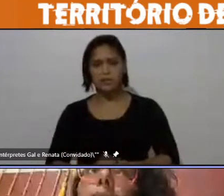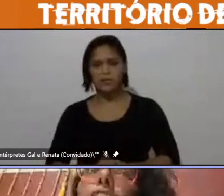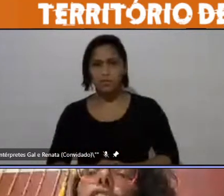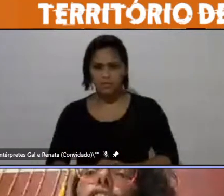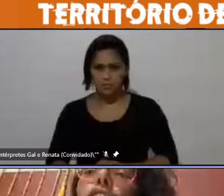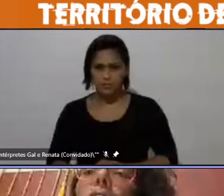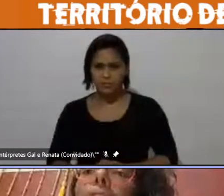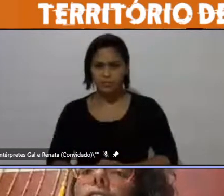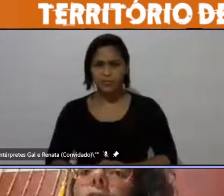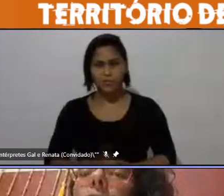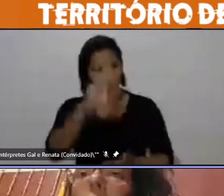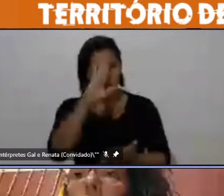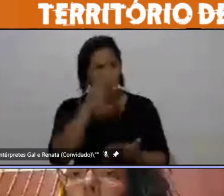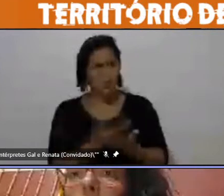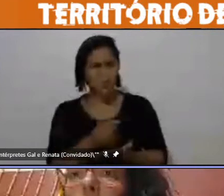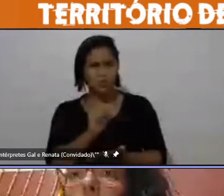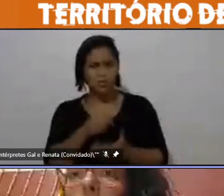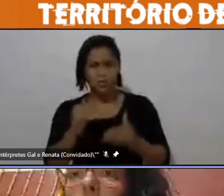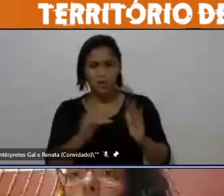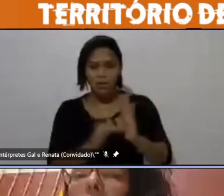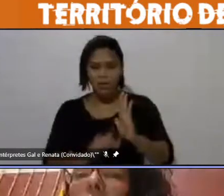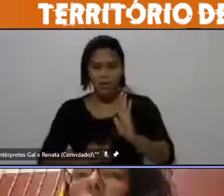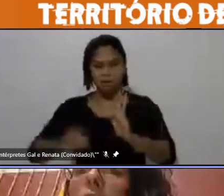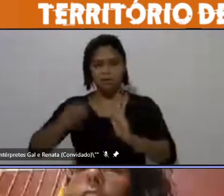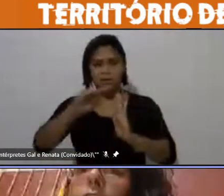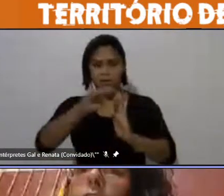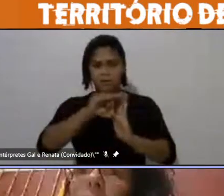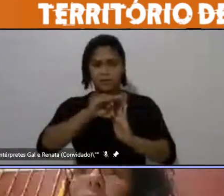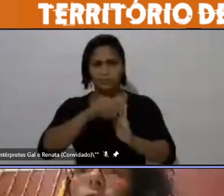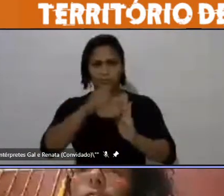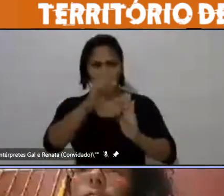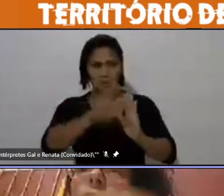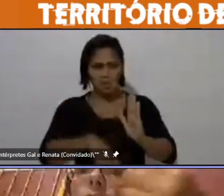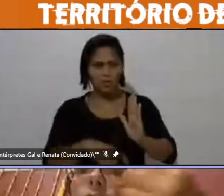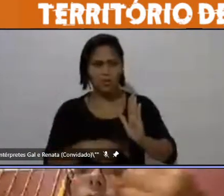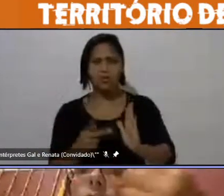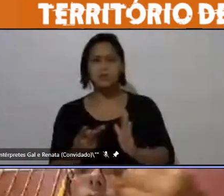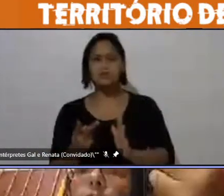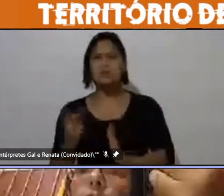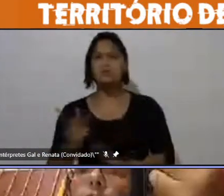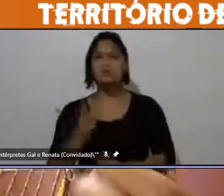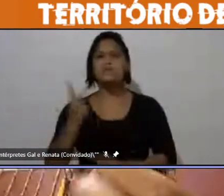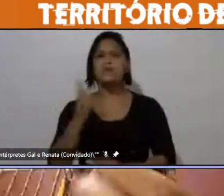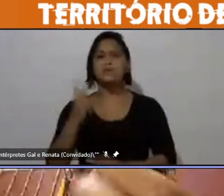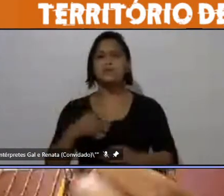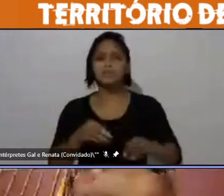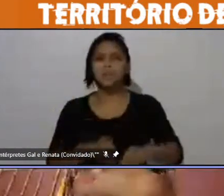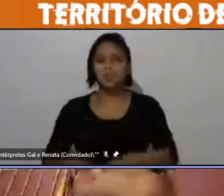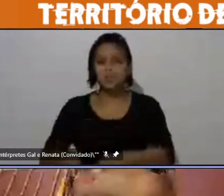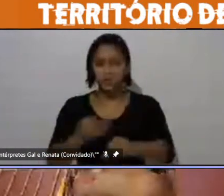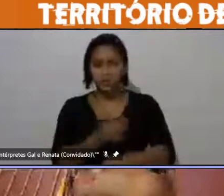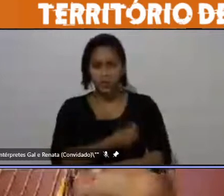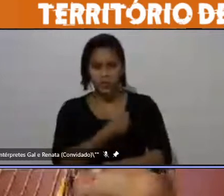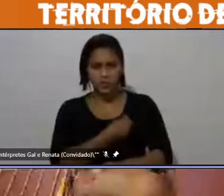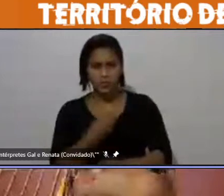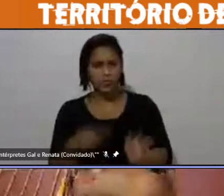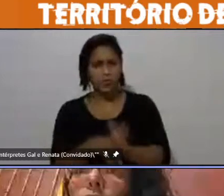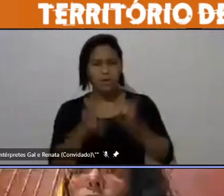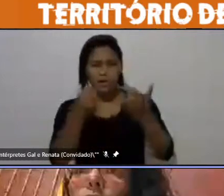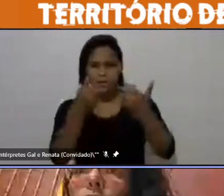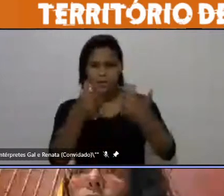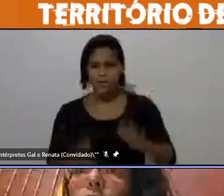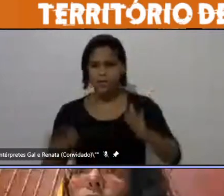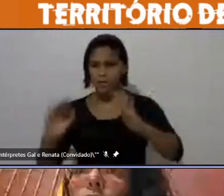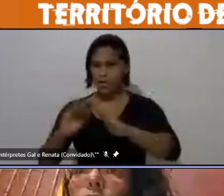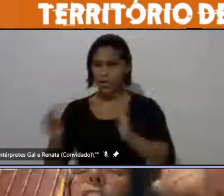eu acho que para a gente avançar nessa valorização desses territórios de vida, a favela também